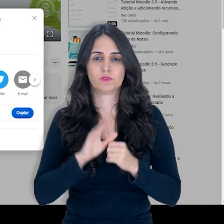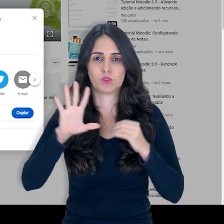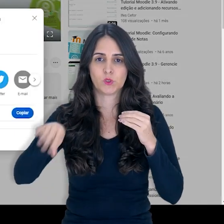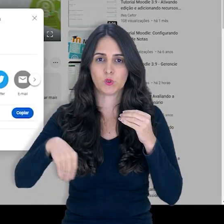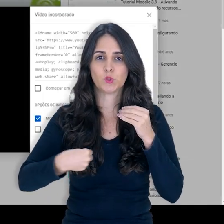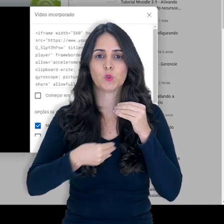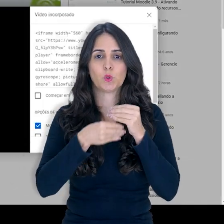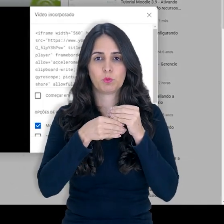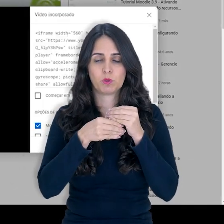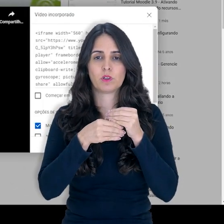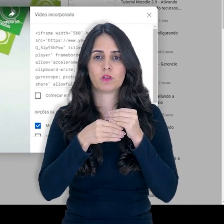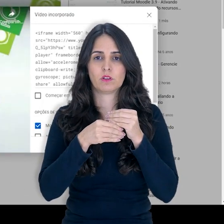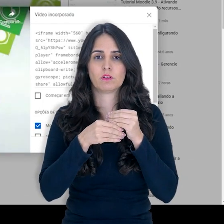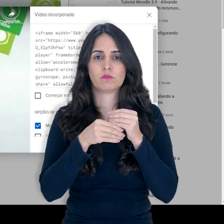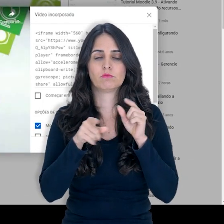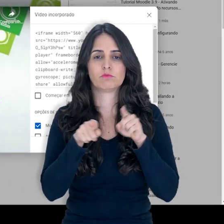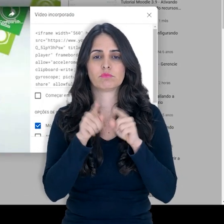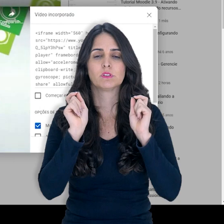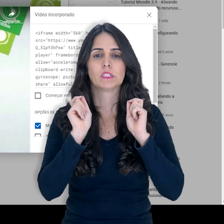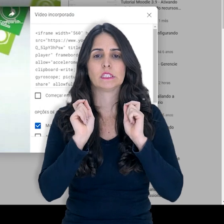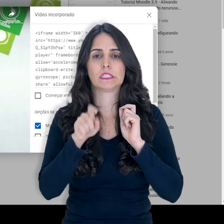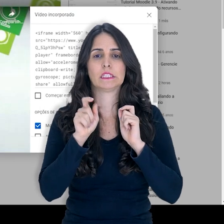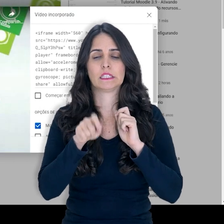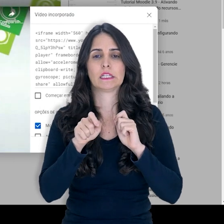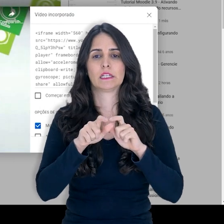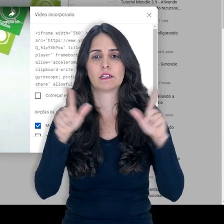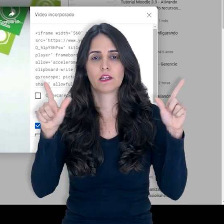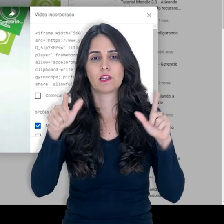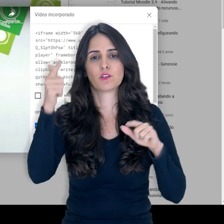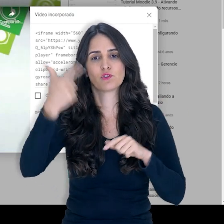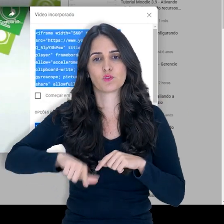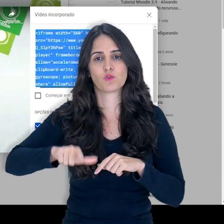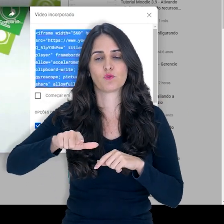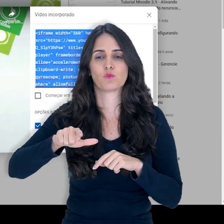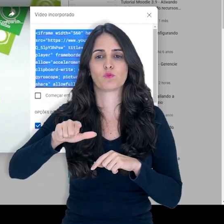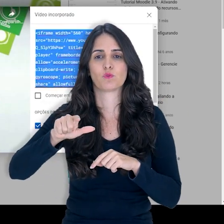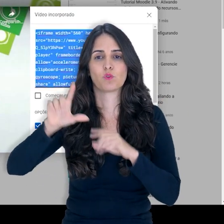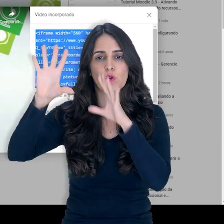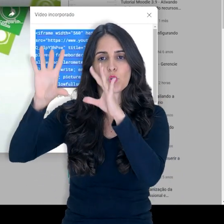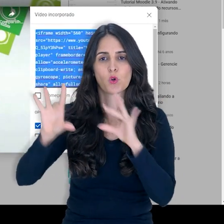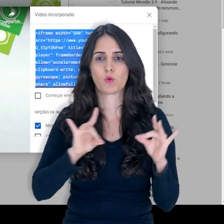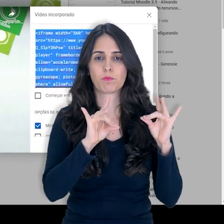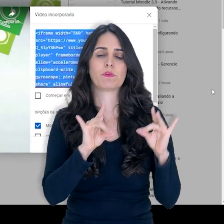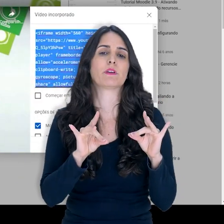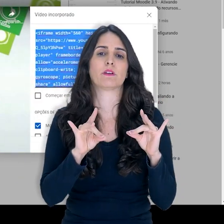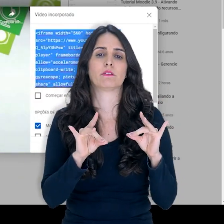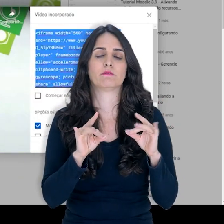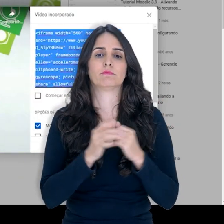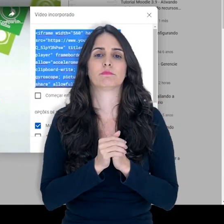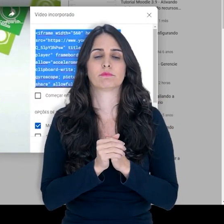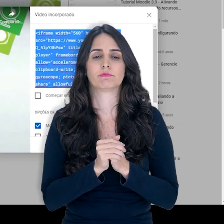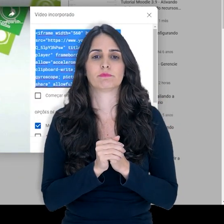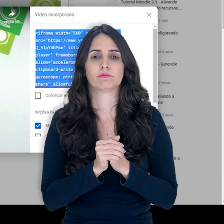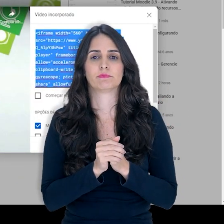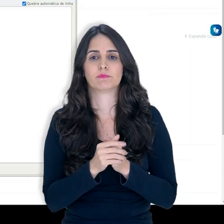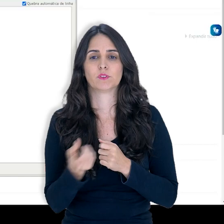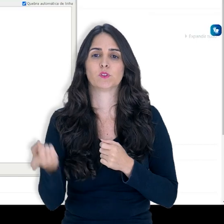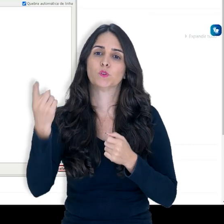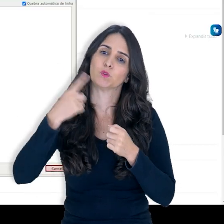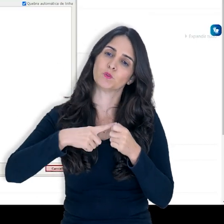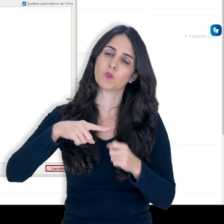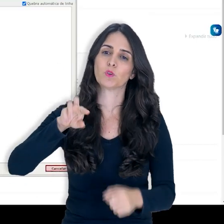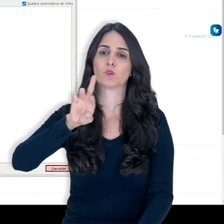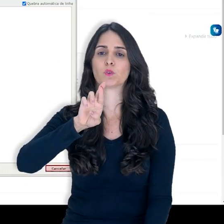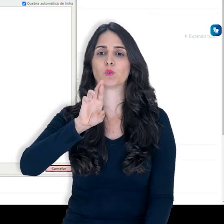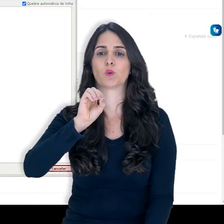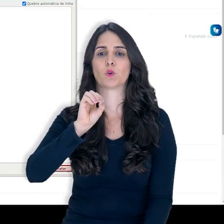depois em incorporar e eu posso clicar diretamente aqui em copiar. E aí eu volto lá